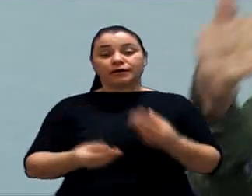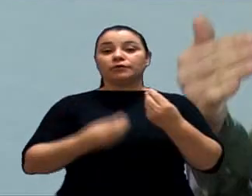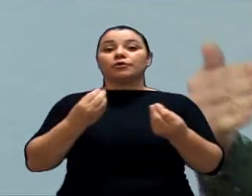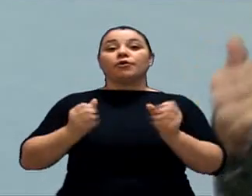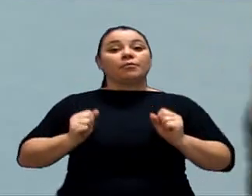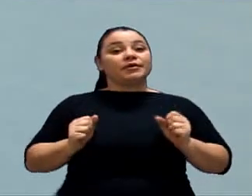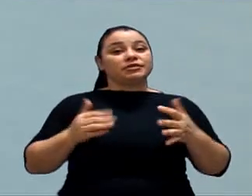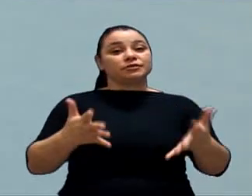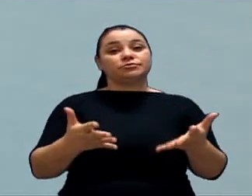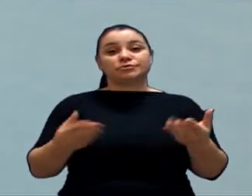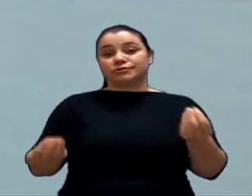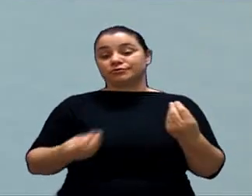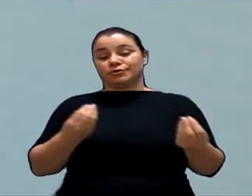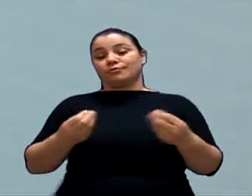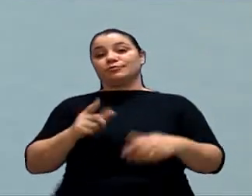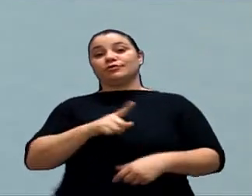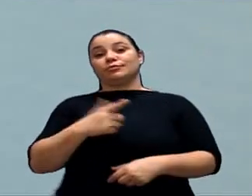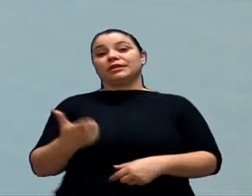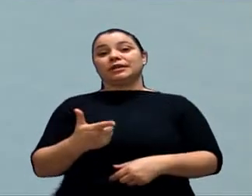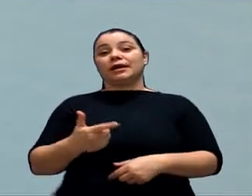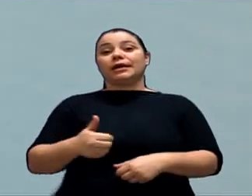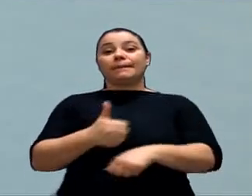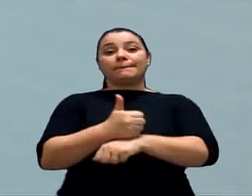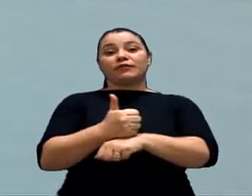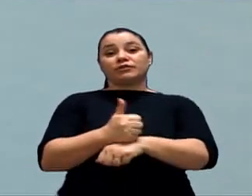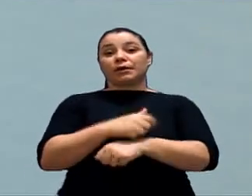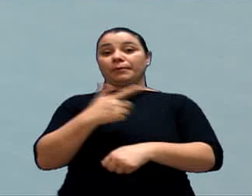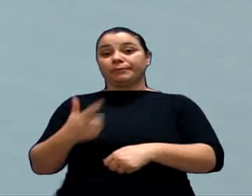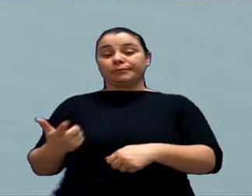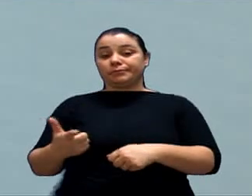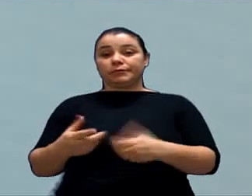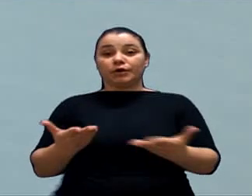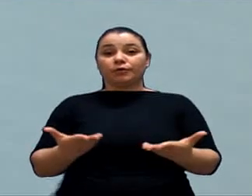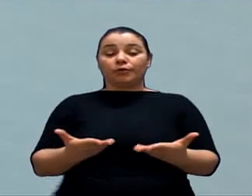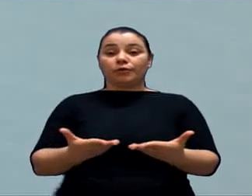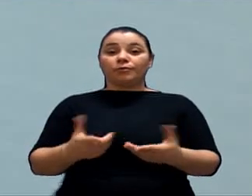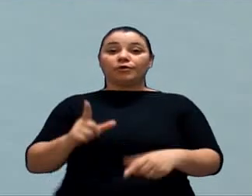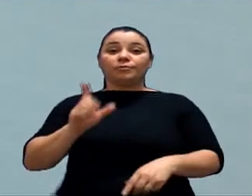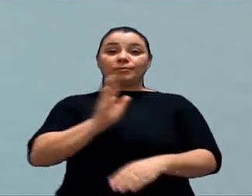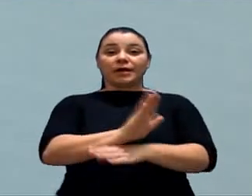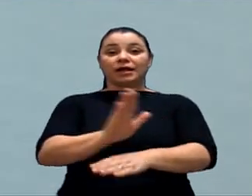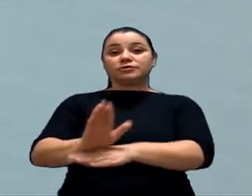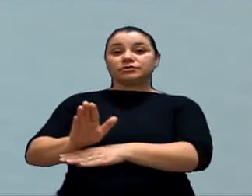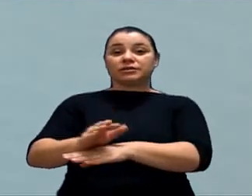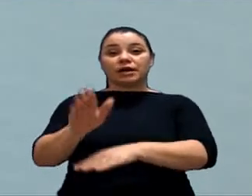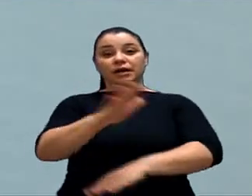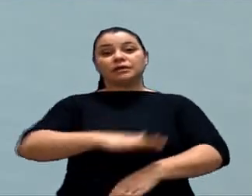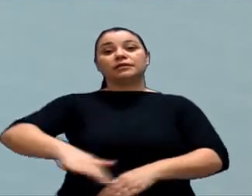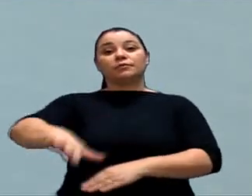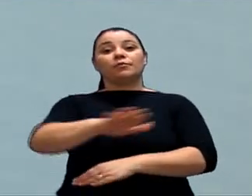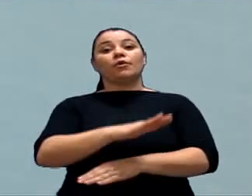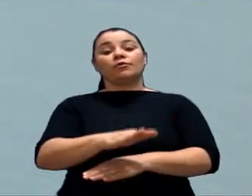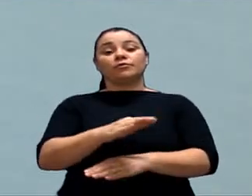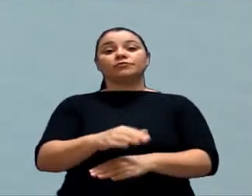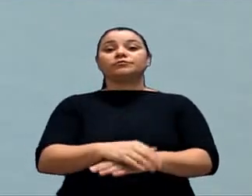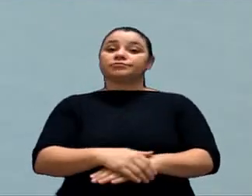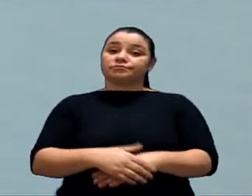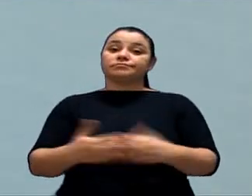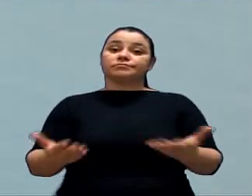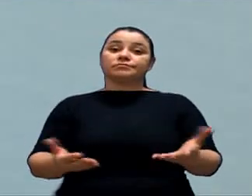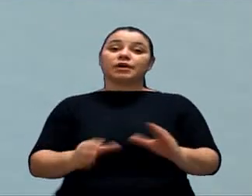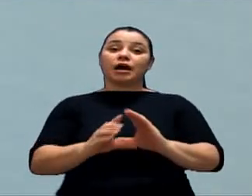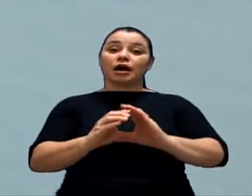em cadeia, né? Quando não tem o profissional suficiente para atender essa paciente, a comunidade